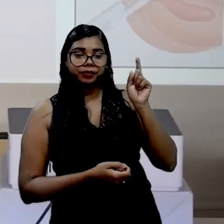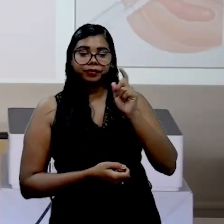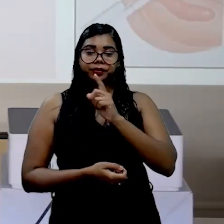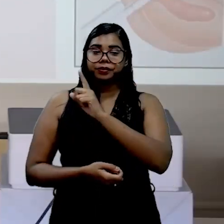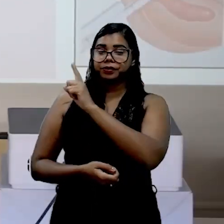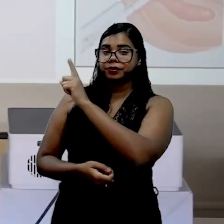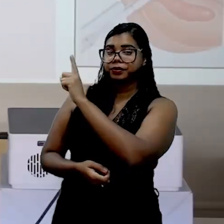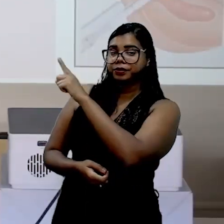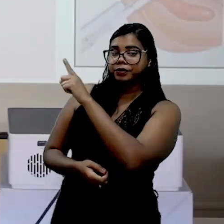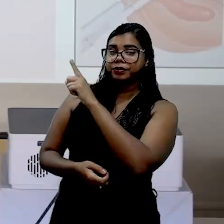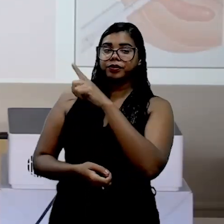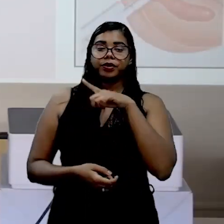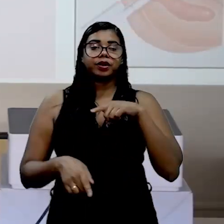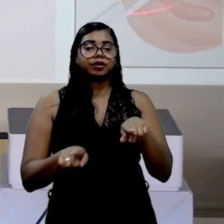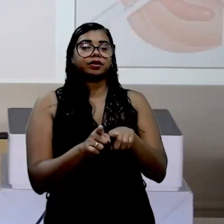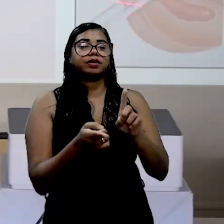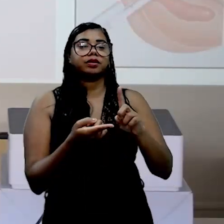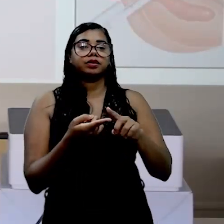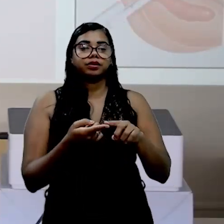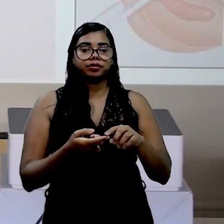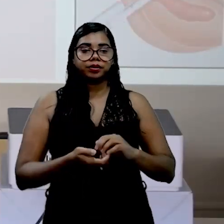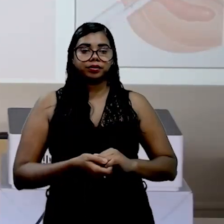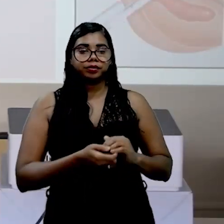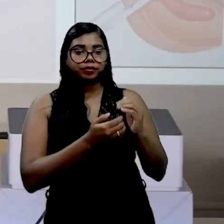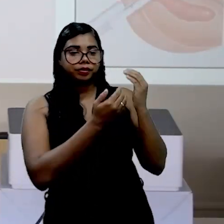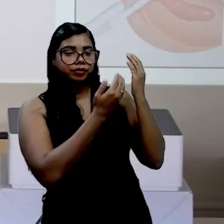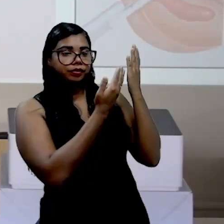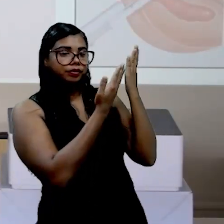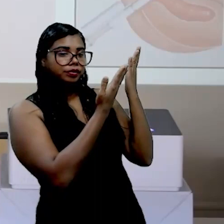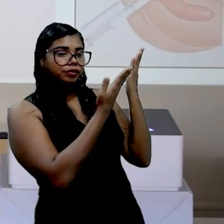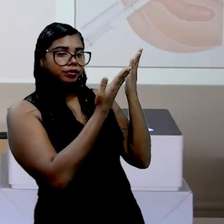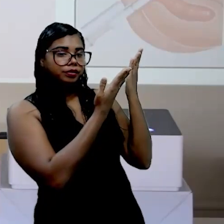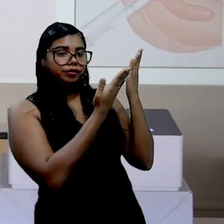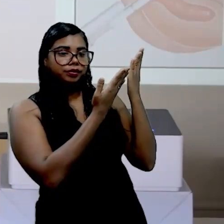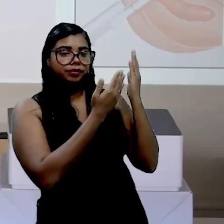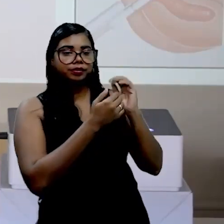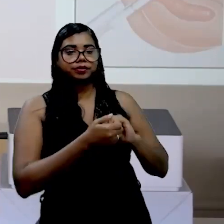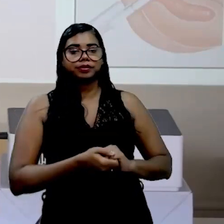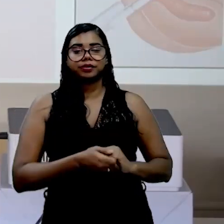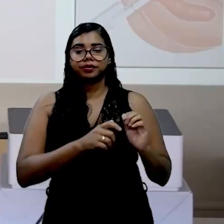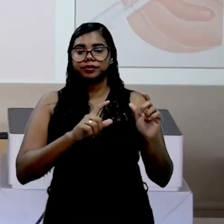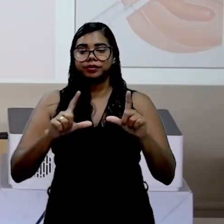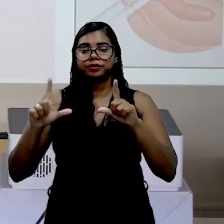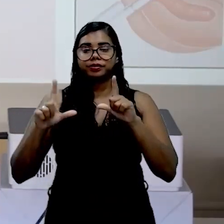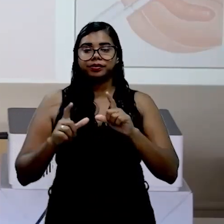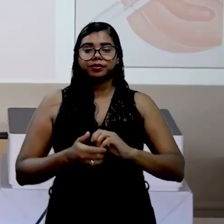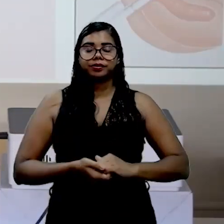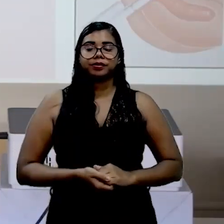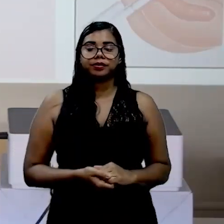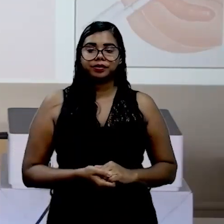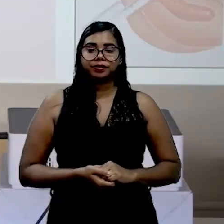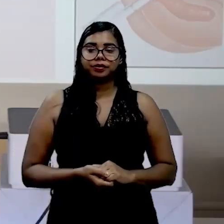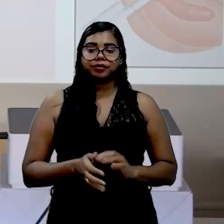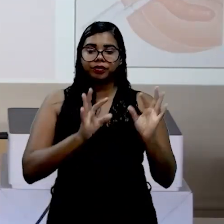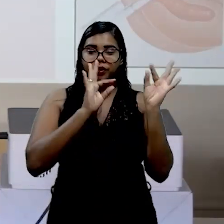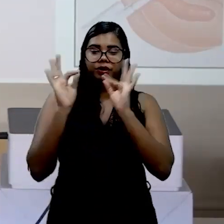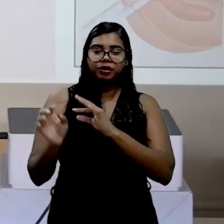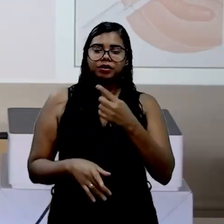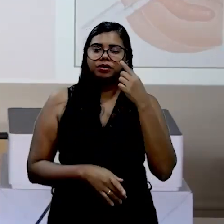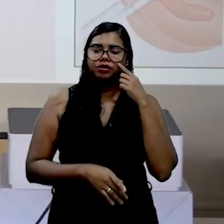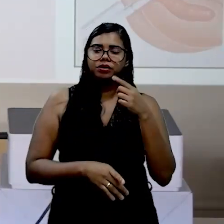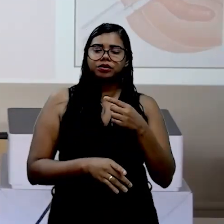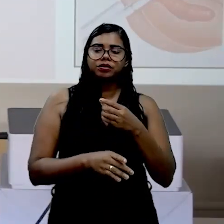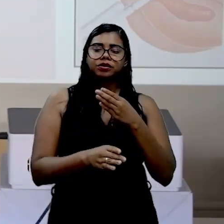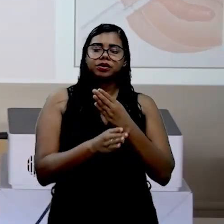E aí você tem, na biópsia, tá, essa escalazinha aqui. Não sei se eu já vi algum exame de próstata de